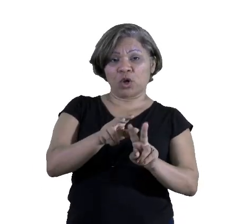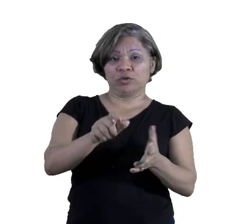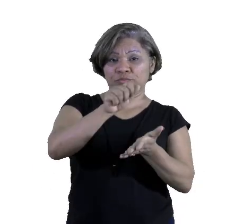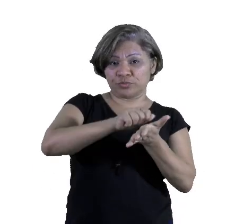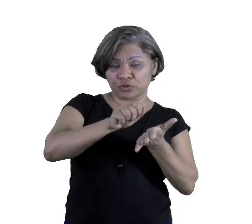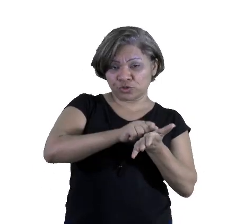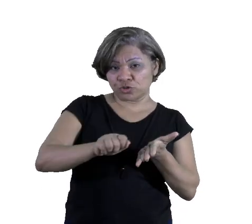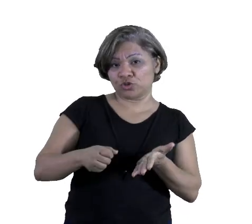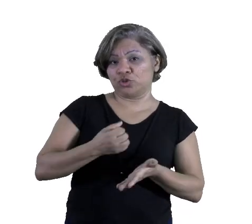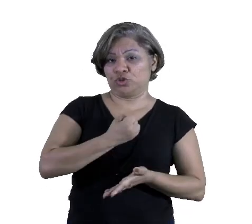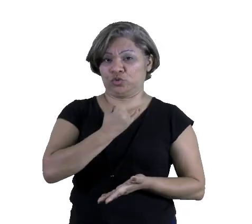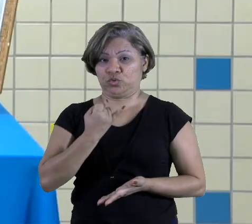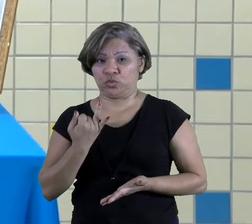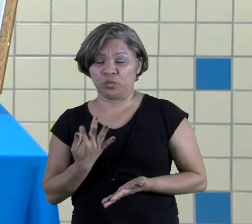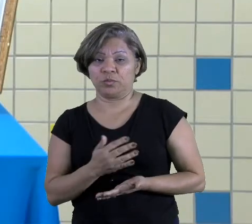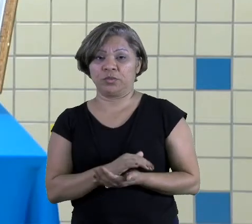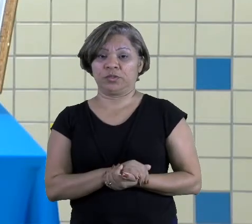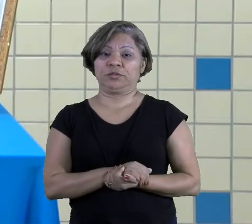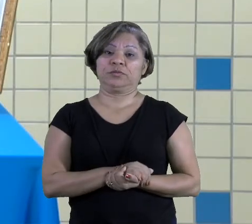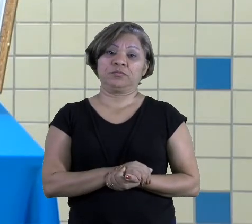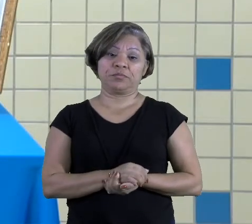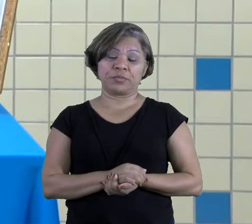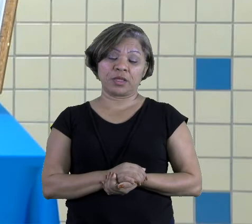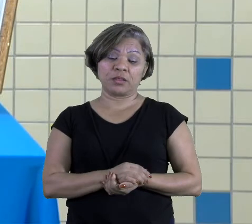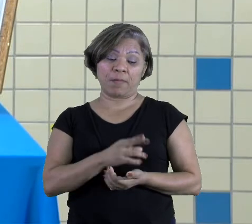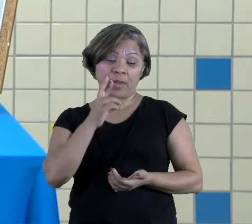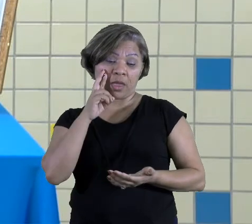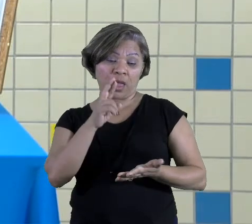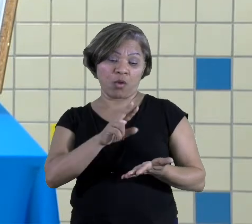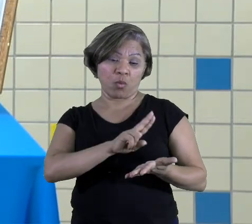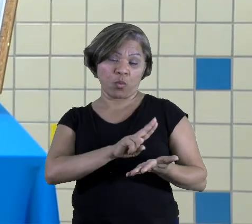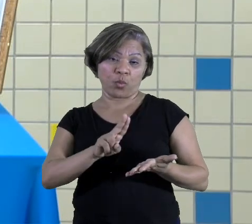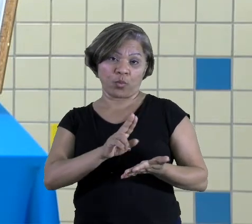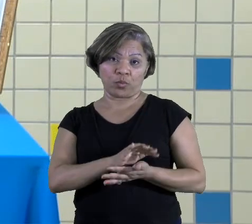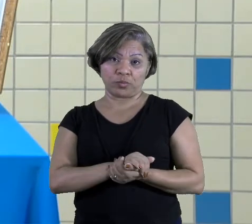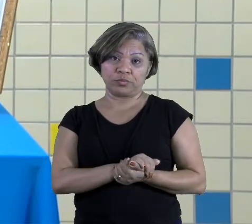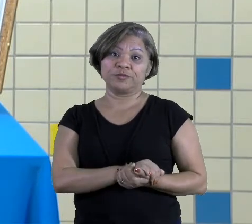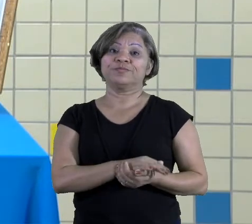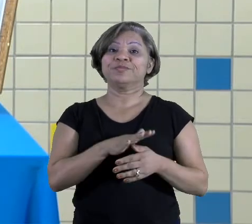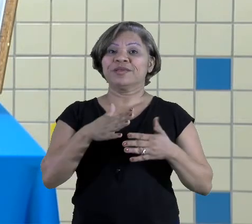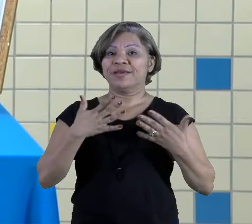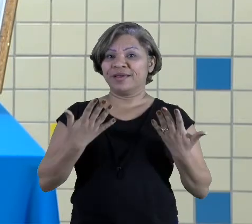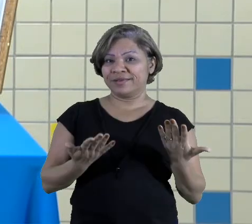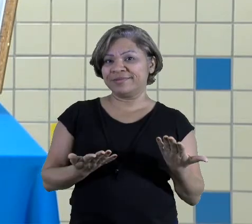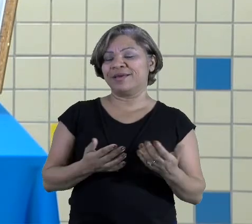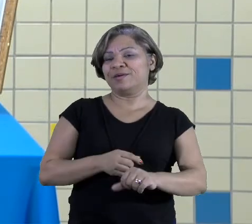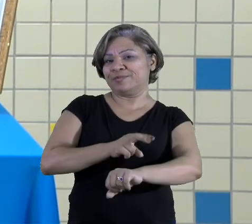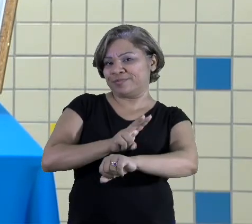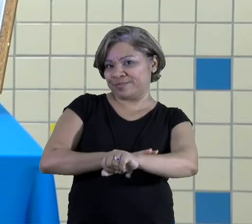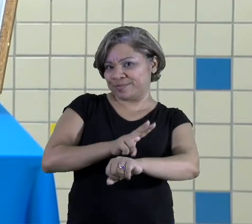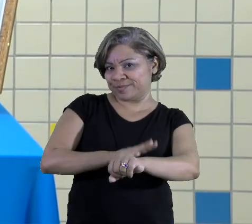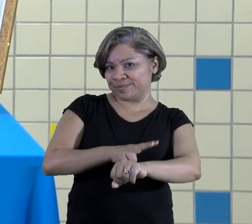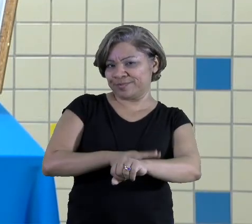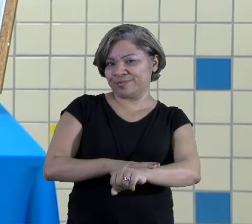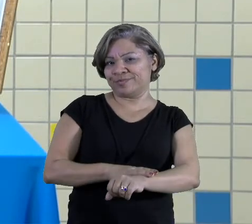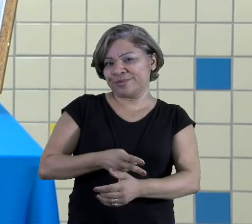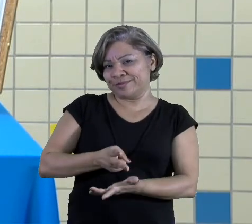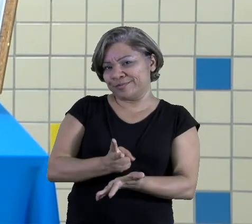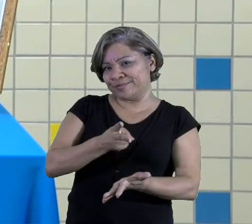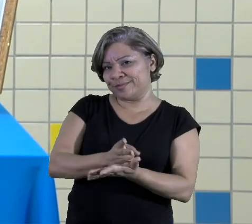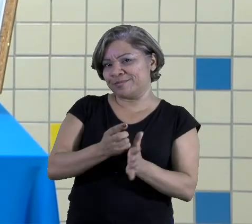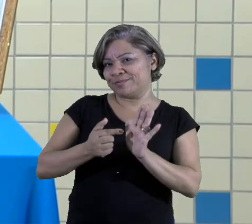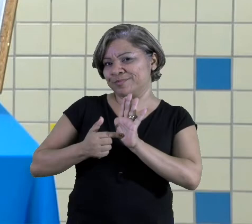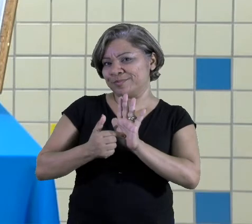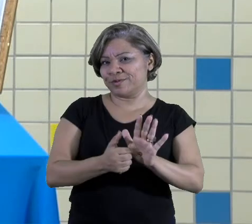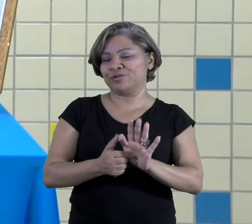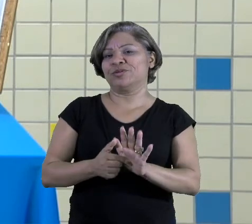escrita própria do nome. As propostas para as crianças da Pré-Escola 2 serão apresentadas todas as segundas e